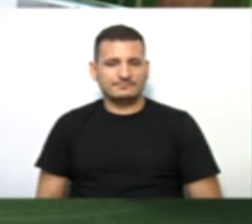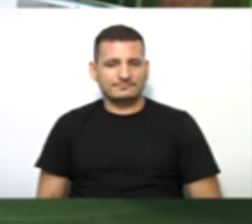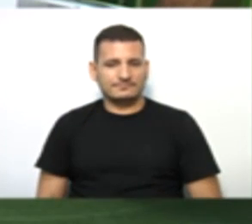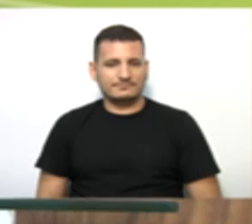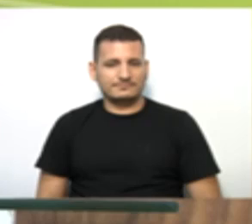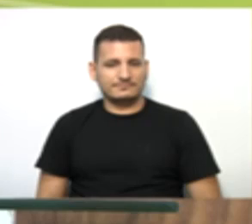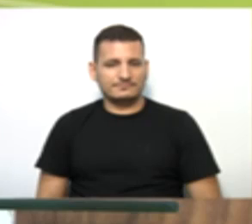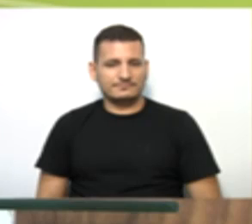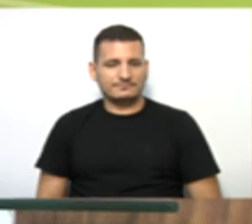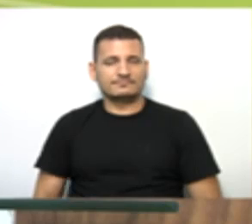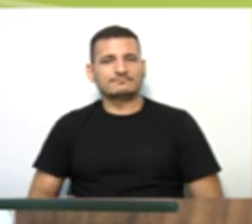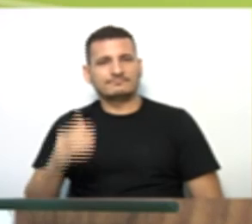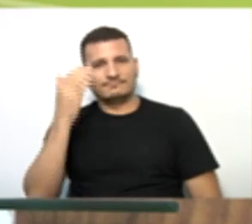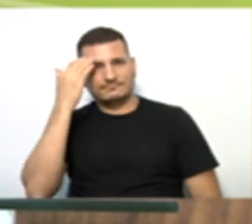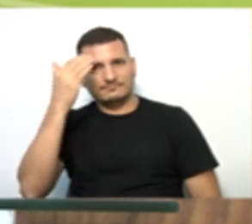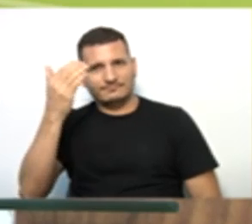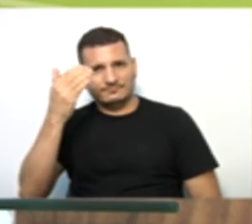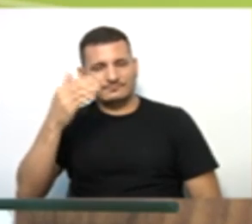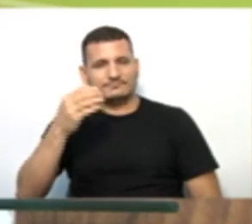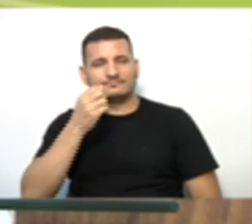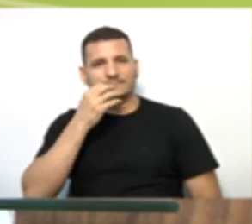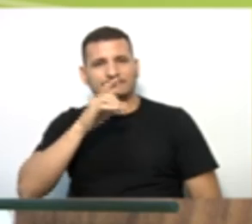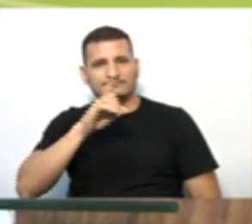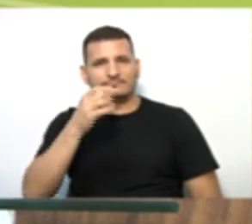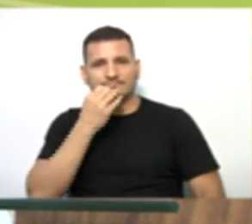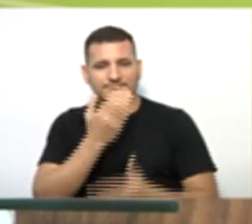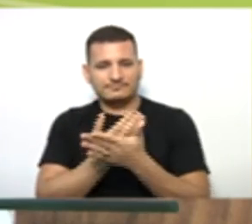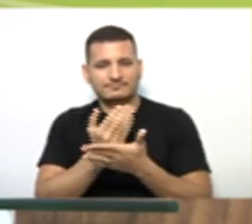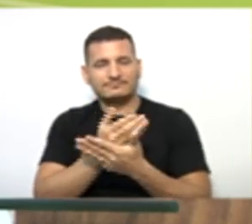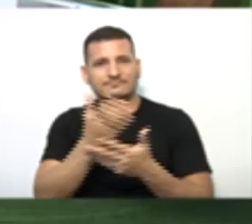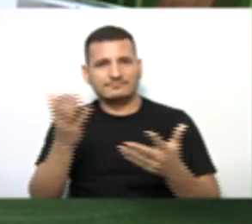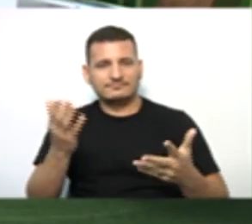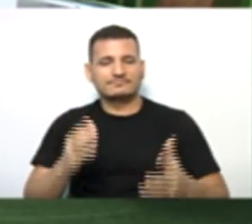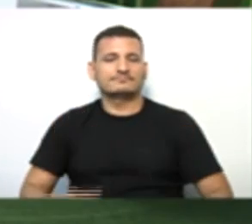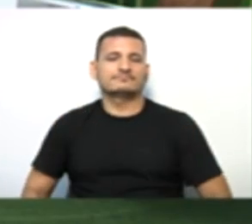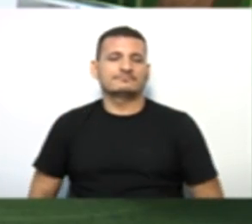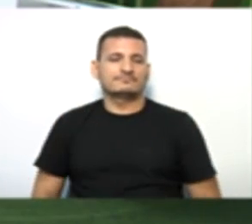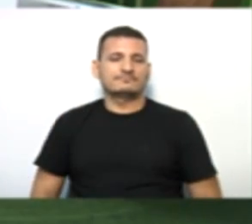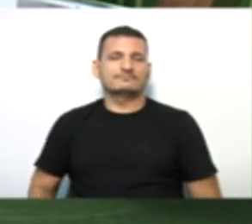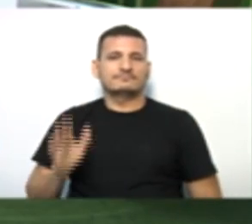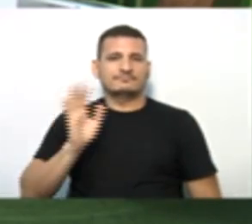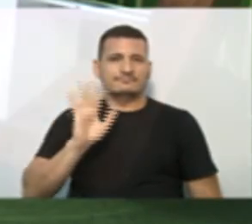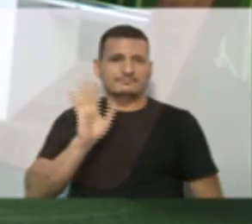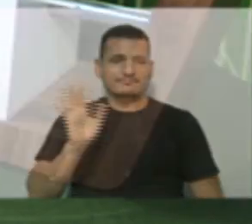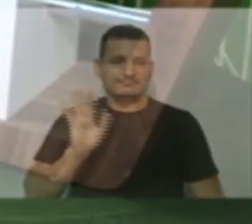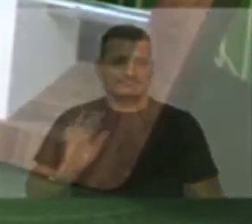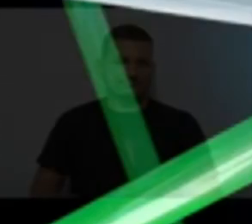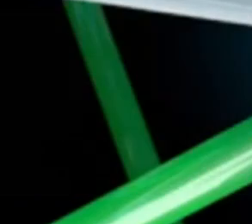Agradeço também, pessoal. Bom dia, bons estudos para vocês. Tchau, tchau.